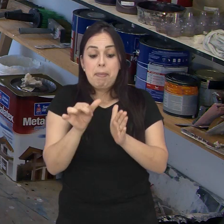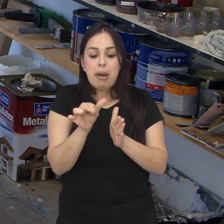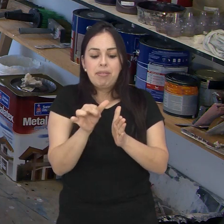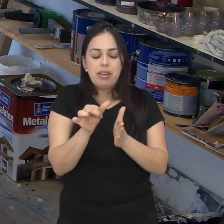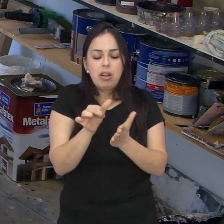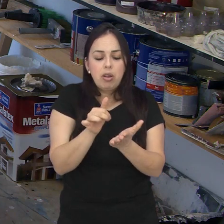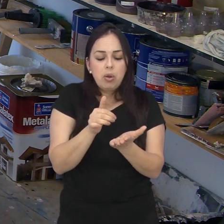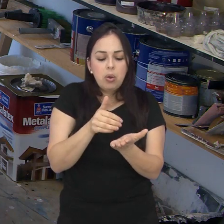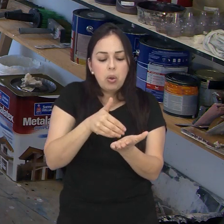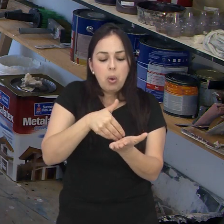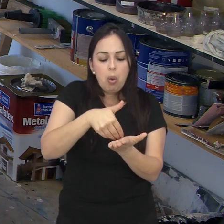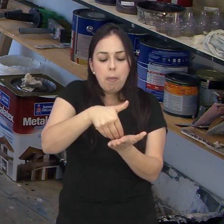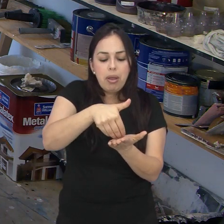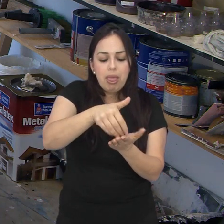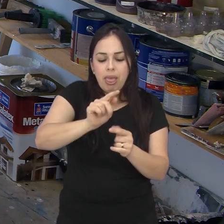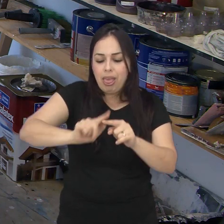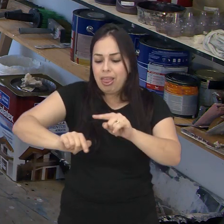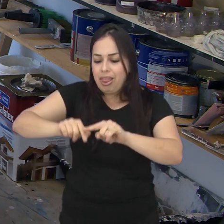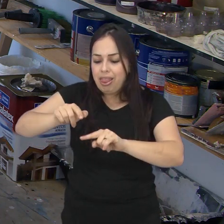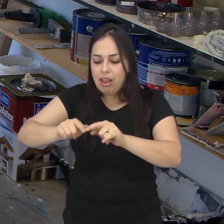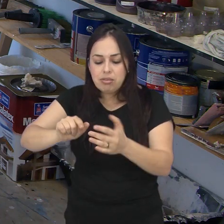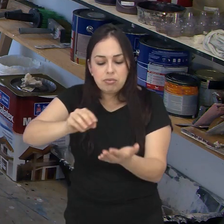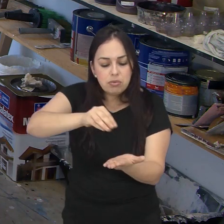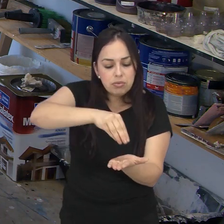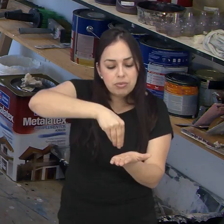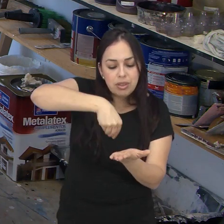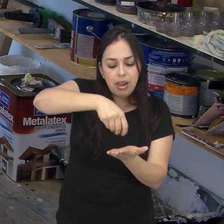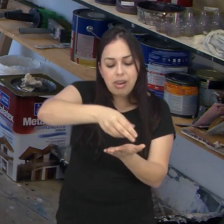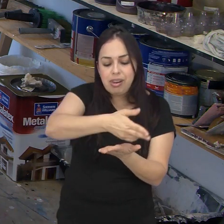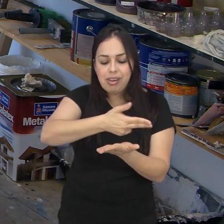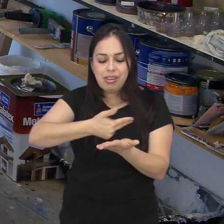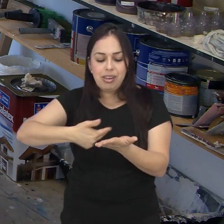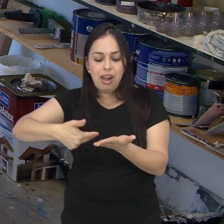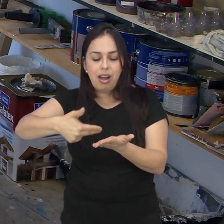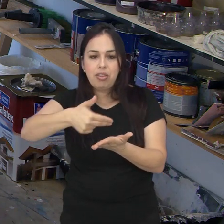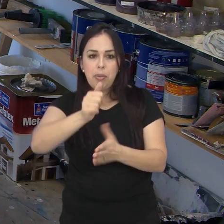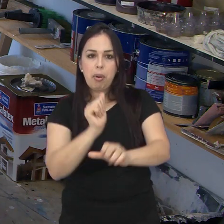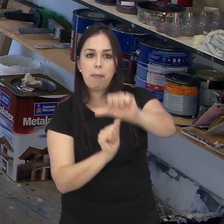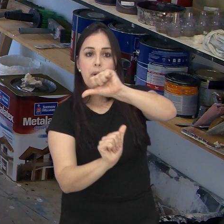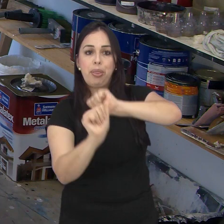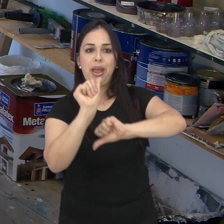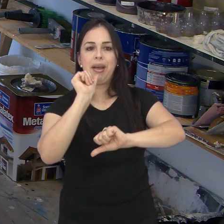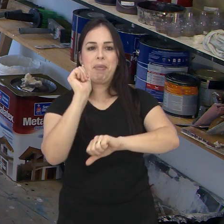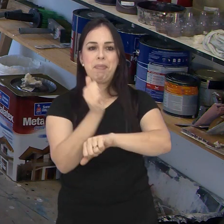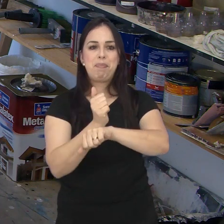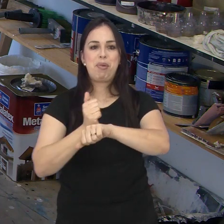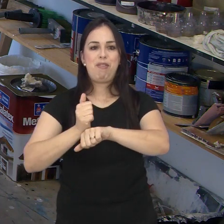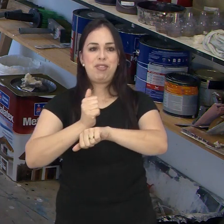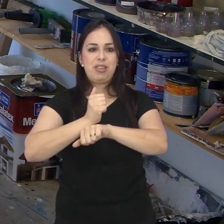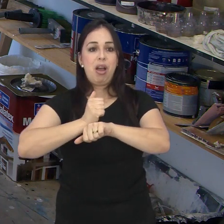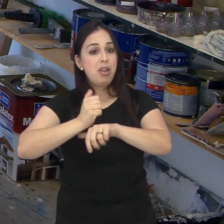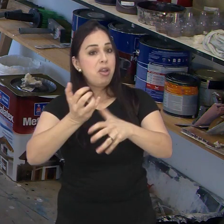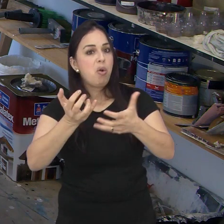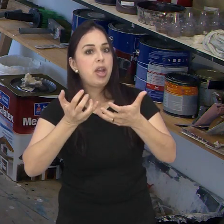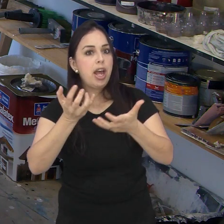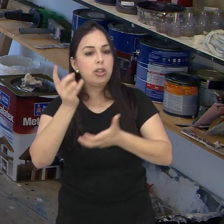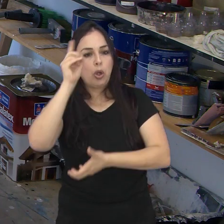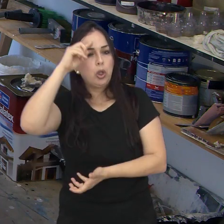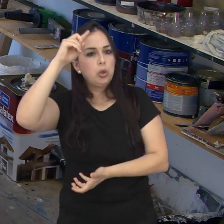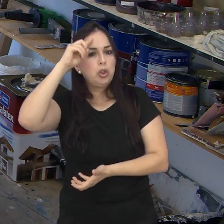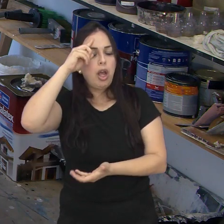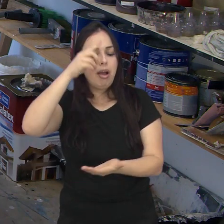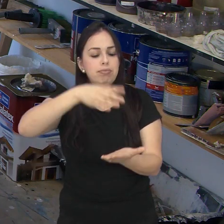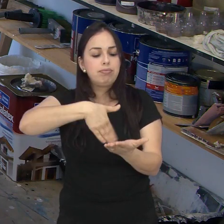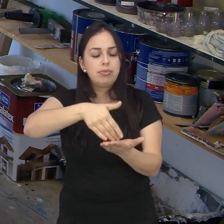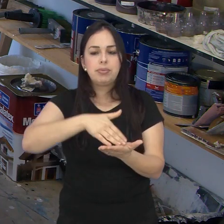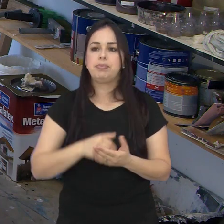primeiras vezes que você começou a pegar o material e vou investir, tá virando profissão, eu quero fazer isso toda hora